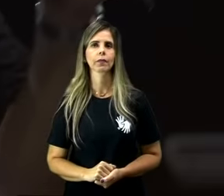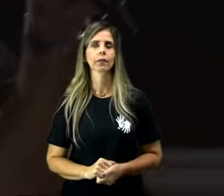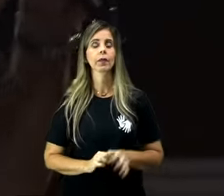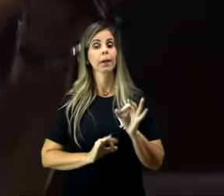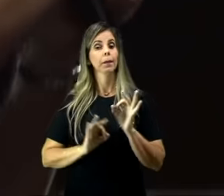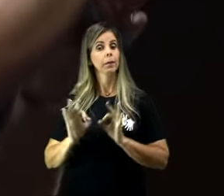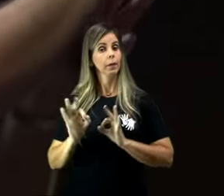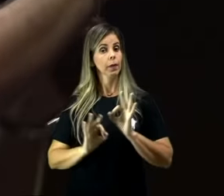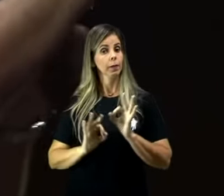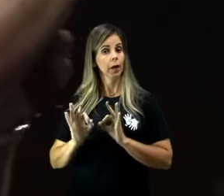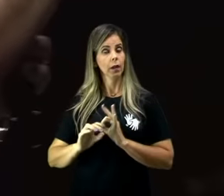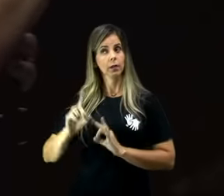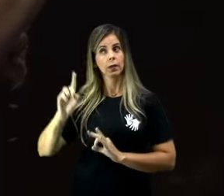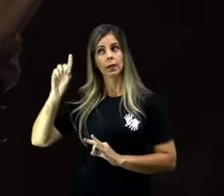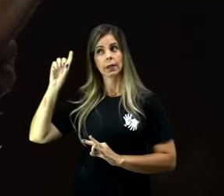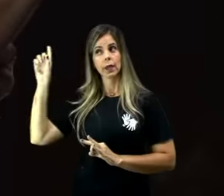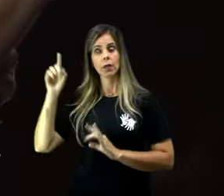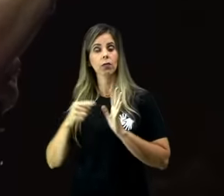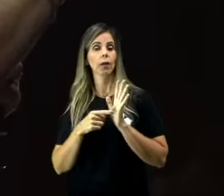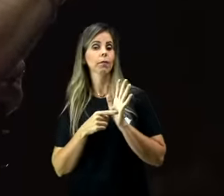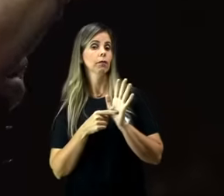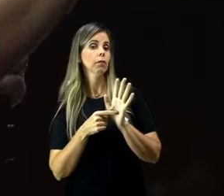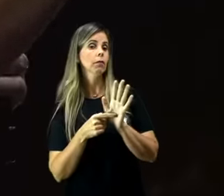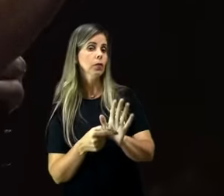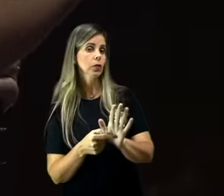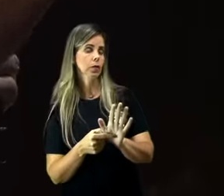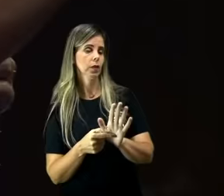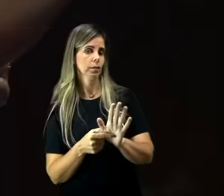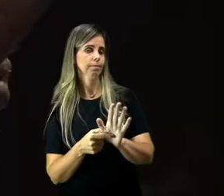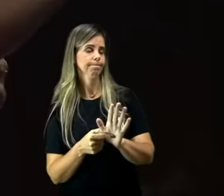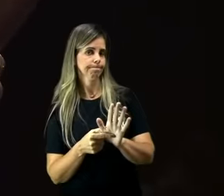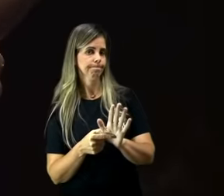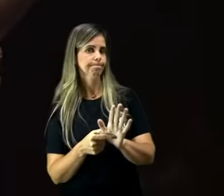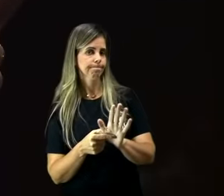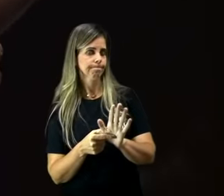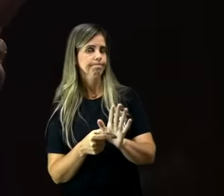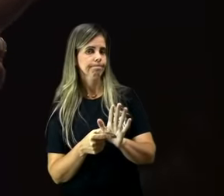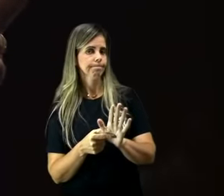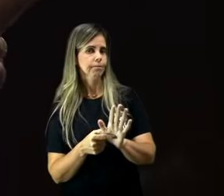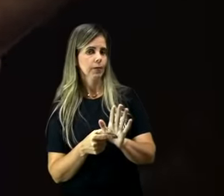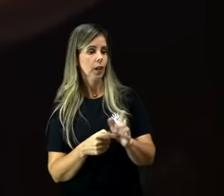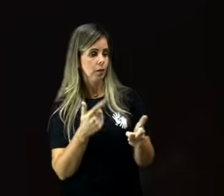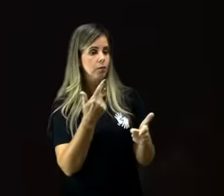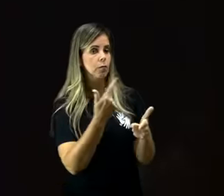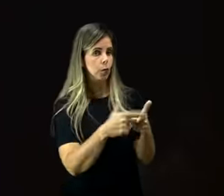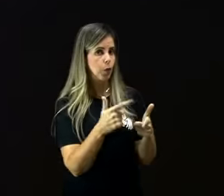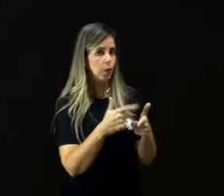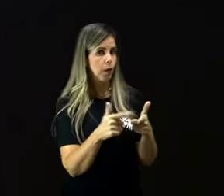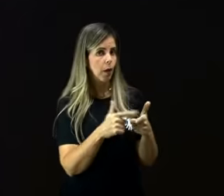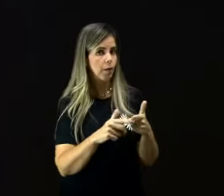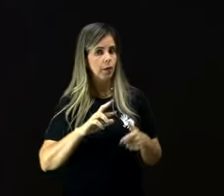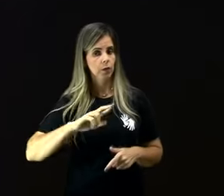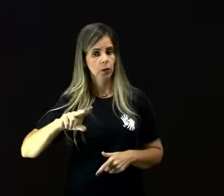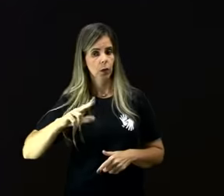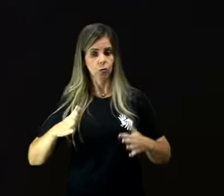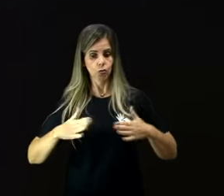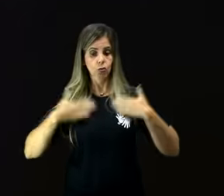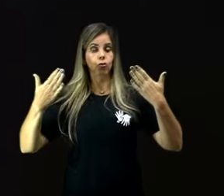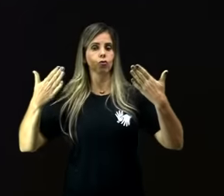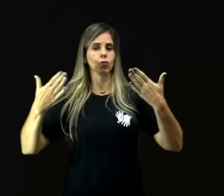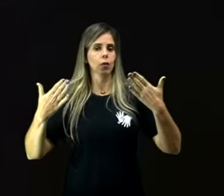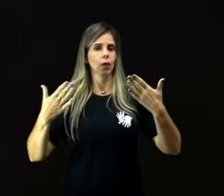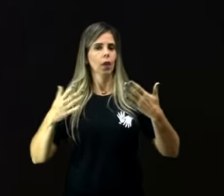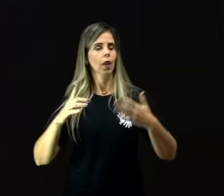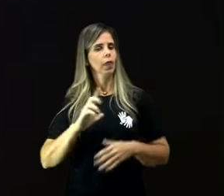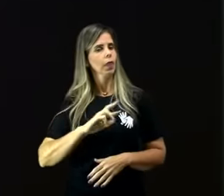Deus vai te dar um ponto de referência, vento contrário. Vento contrário não vai ser para você um susto, vai ser um ponto de referência. Eu estou no lugar certo, na